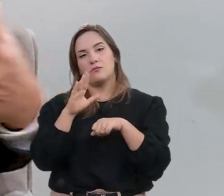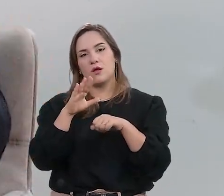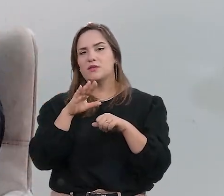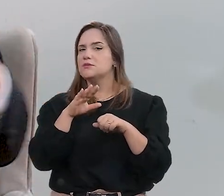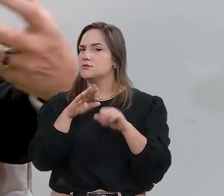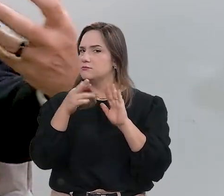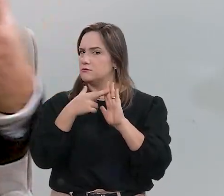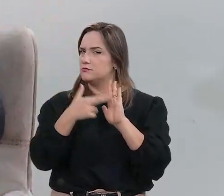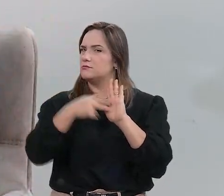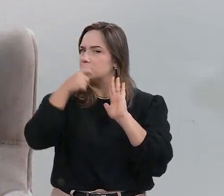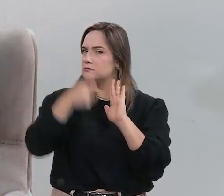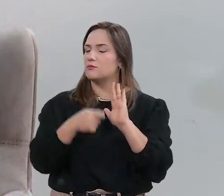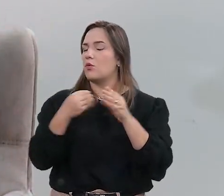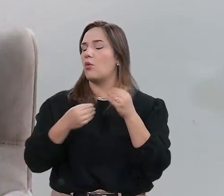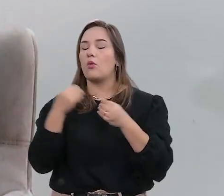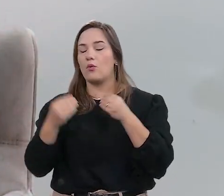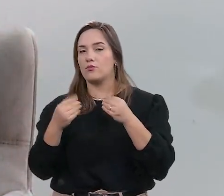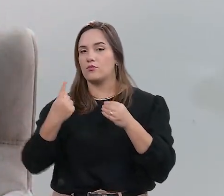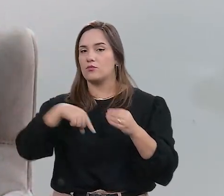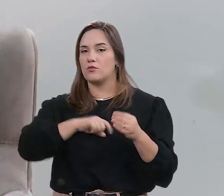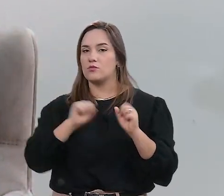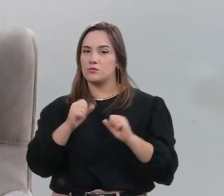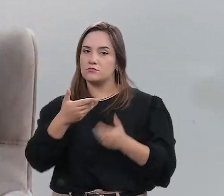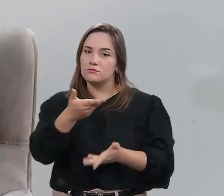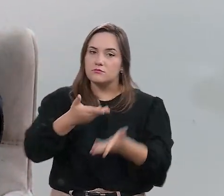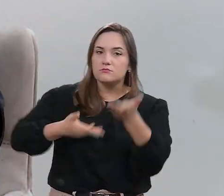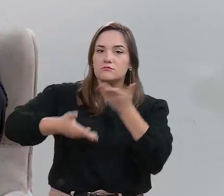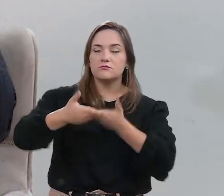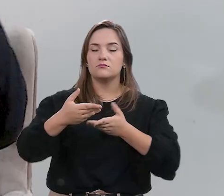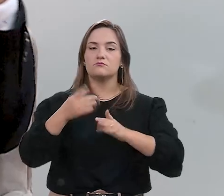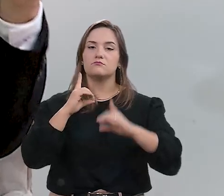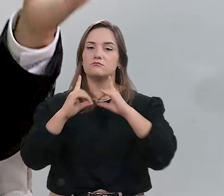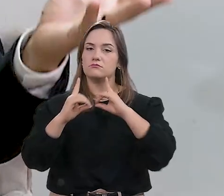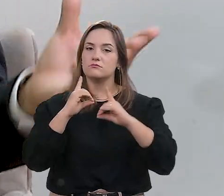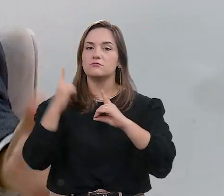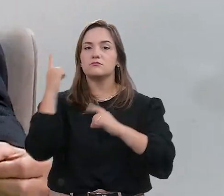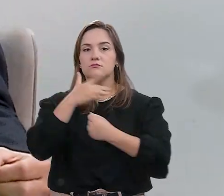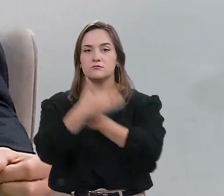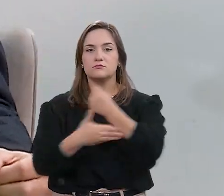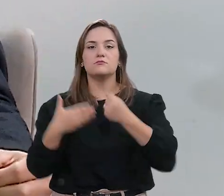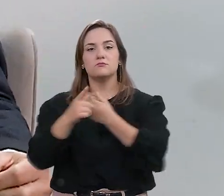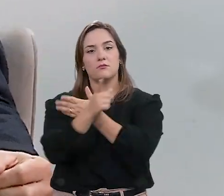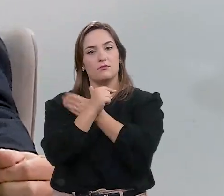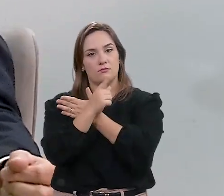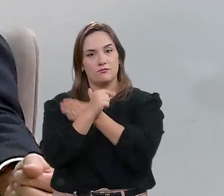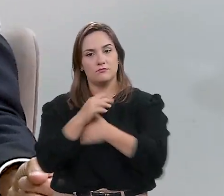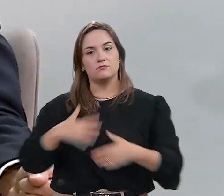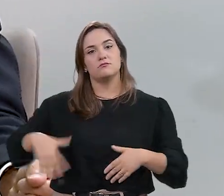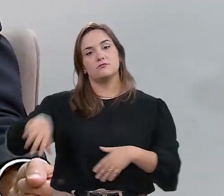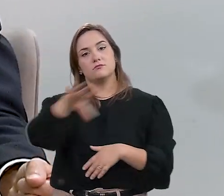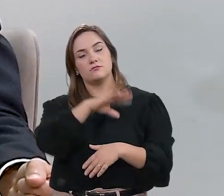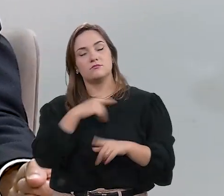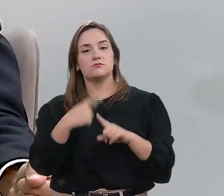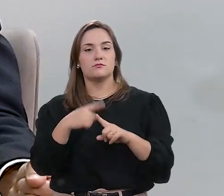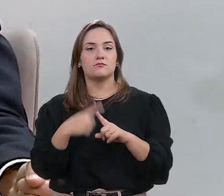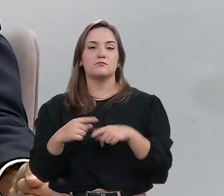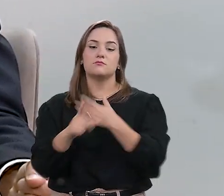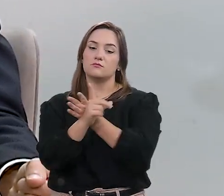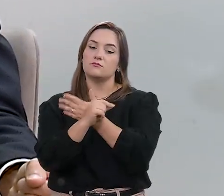aspectos. Como que nós podemos também dialogar para proteger o Pantanal como um todo? O Pantanal está